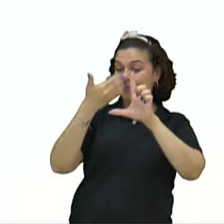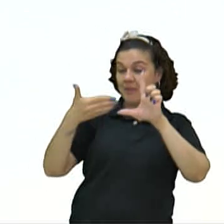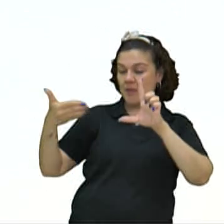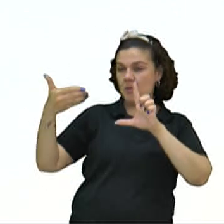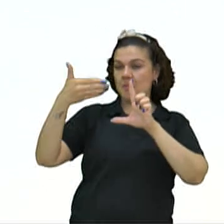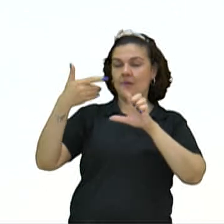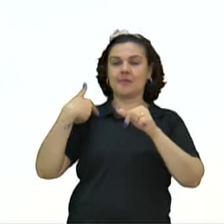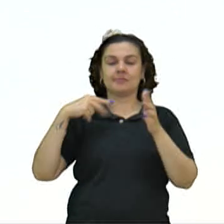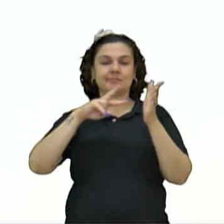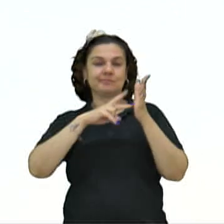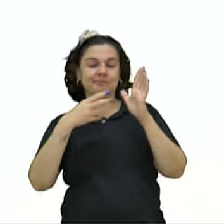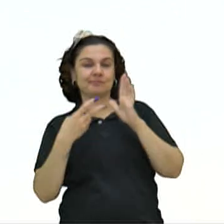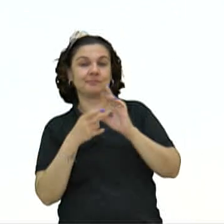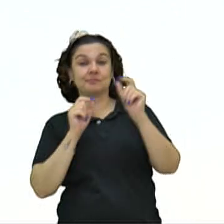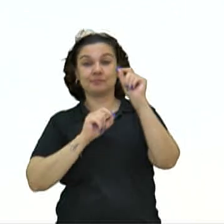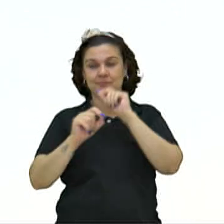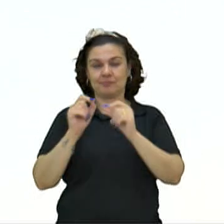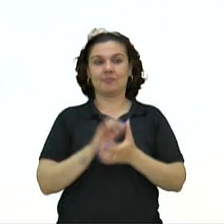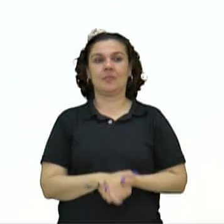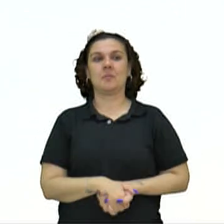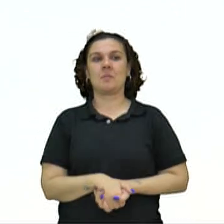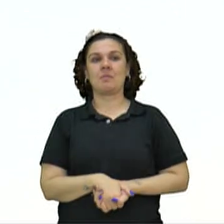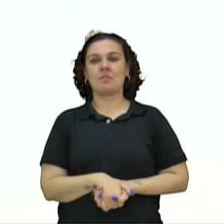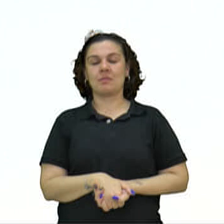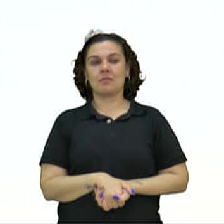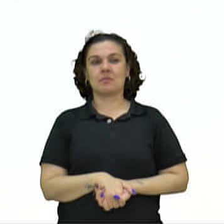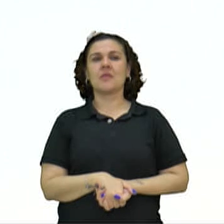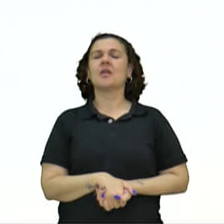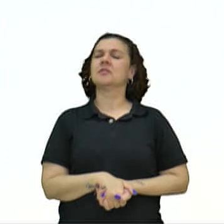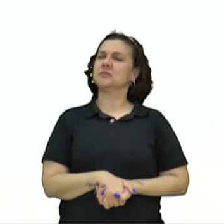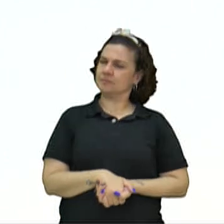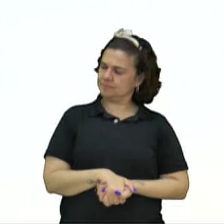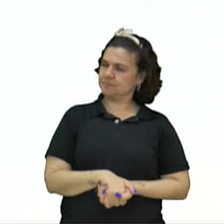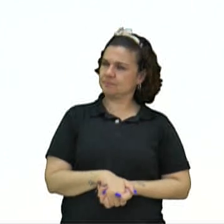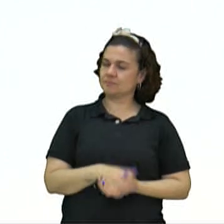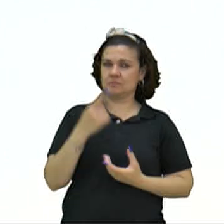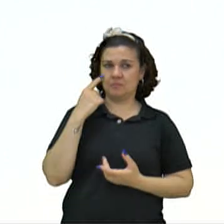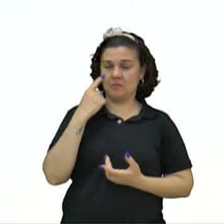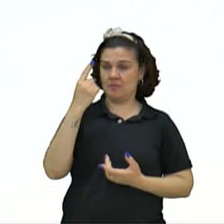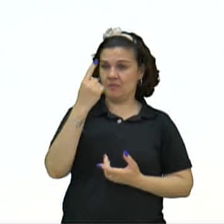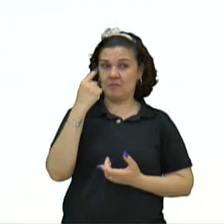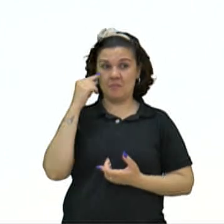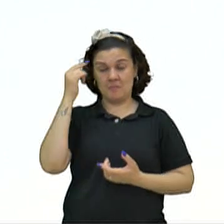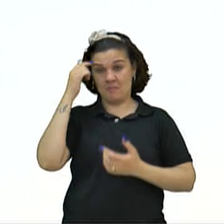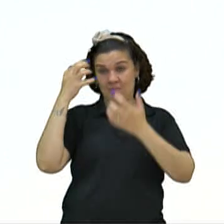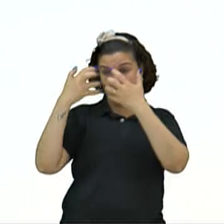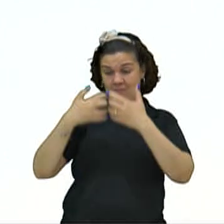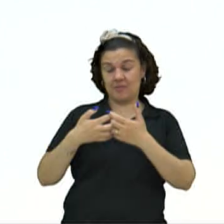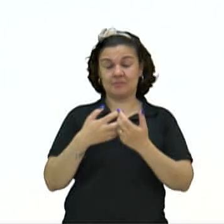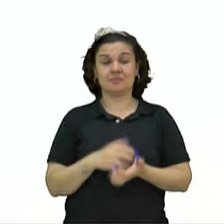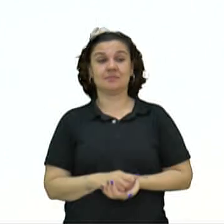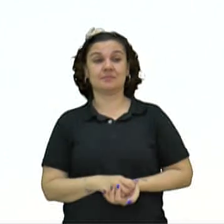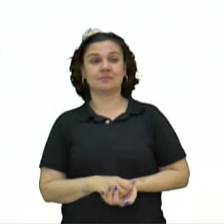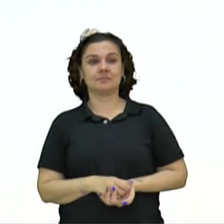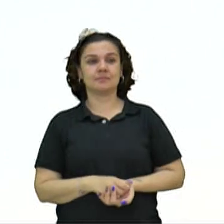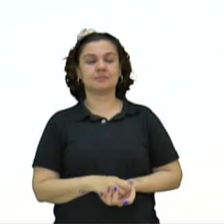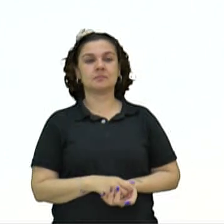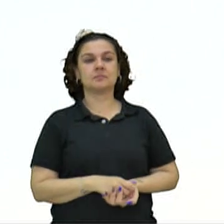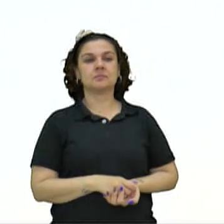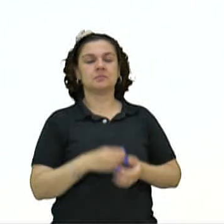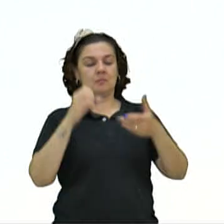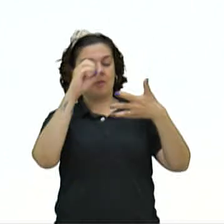para simbolizar isso. Turma, vamos lá. O que eu quero que você pense nesta imagem?